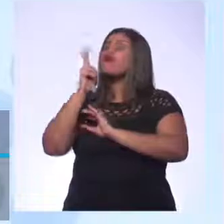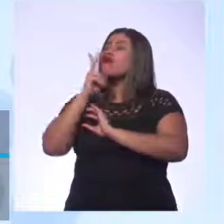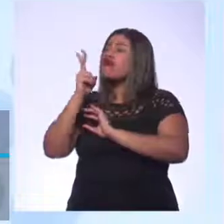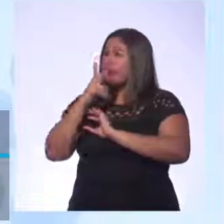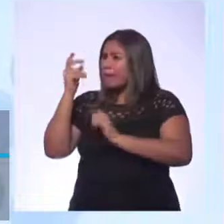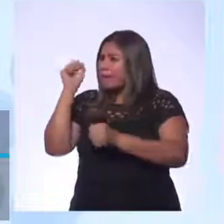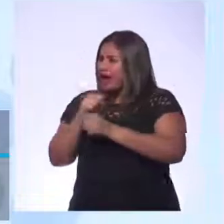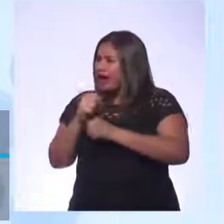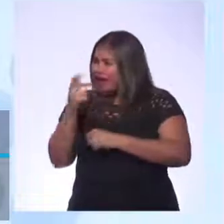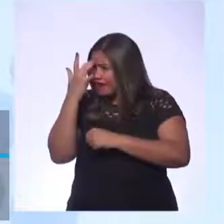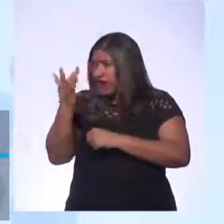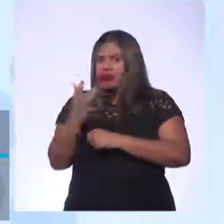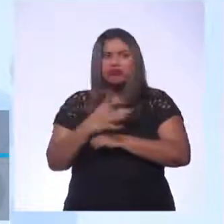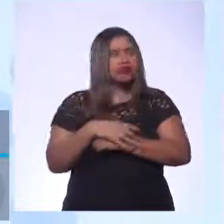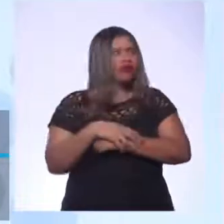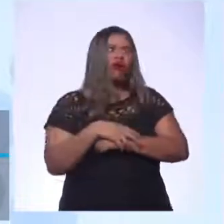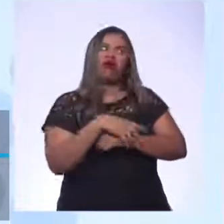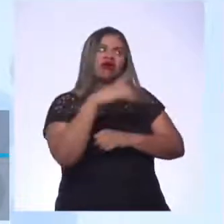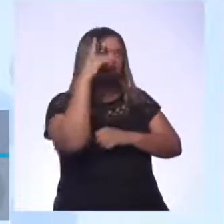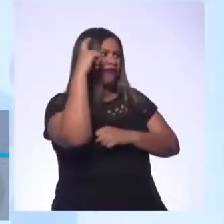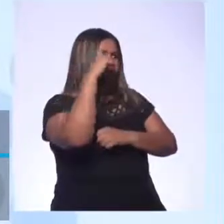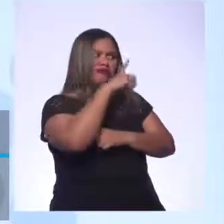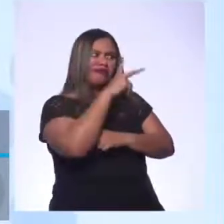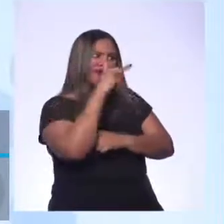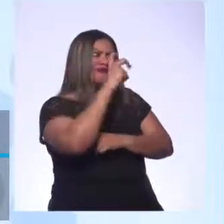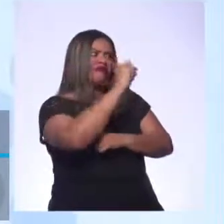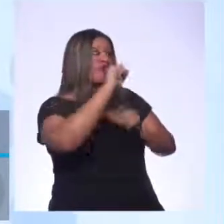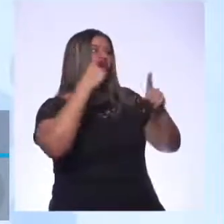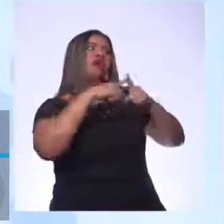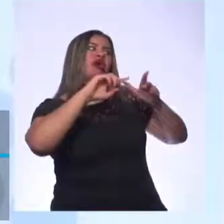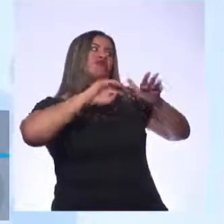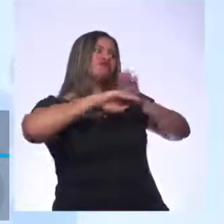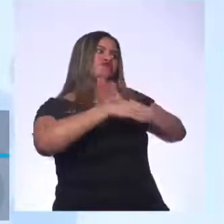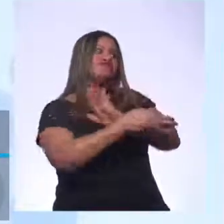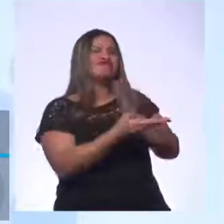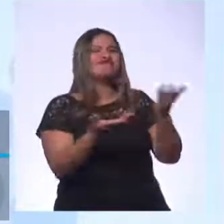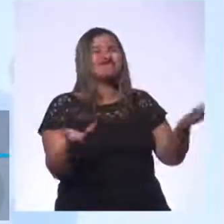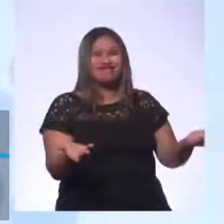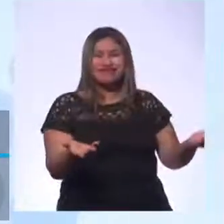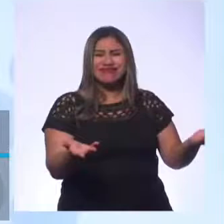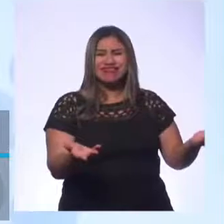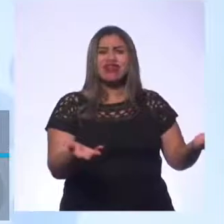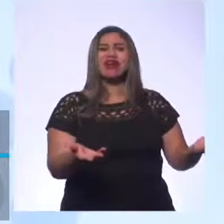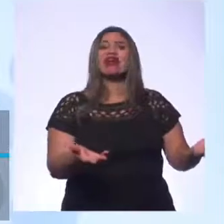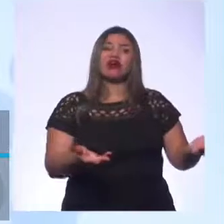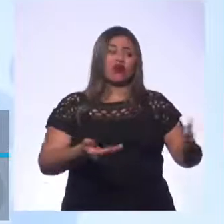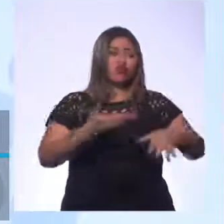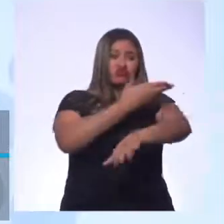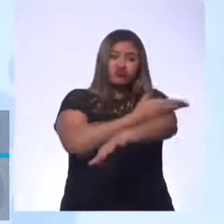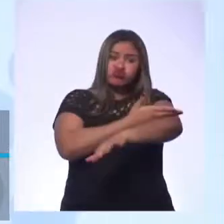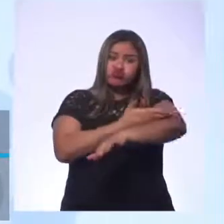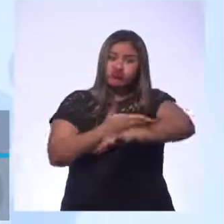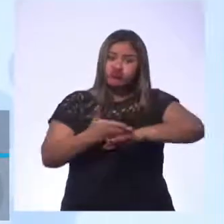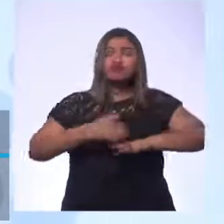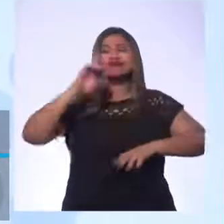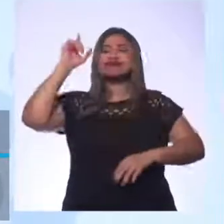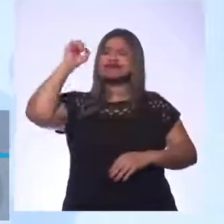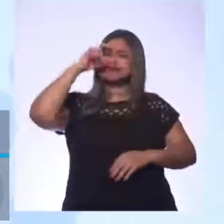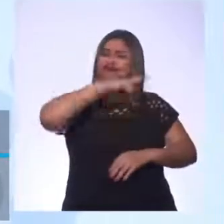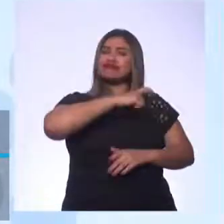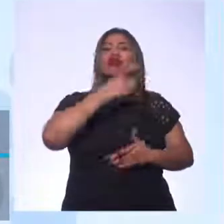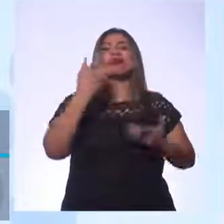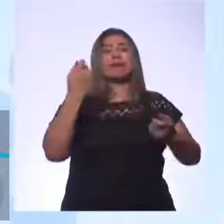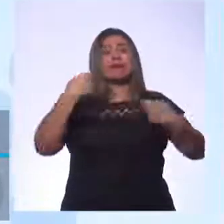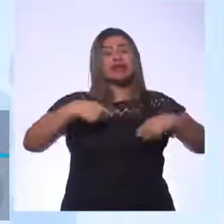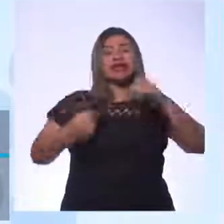E mais pelo hábito, muitas vezes nem tanto pela dependência química. Então, assim, o hábito é complicado. Então, a gente tem que começar a criar novos hábitos,